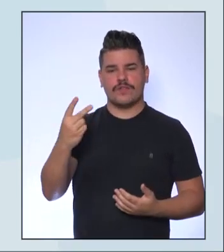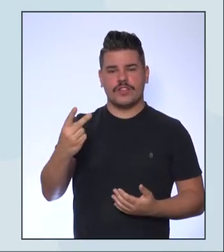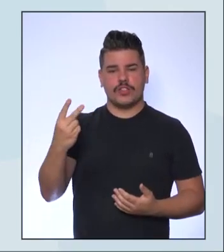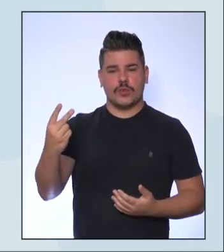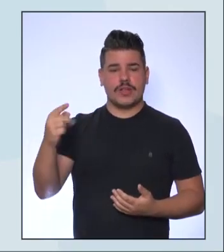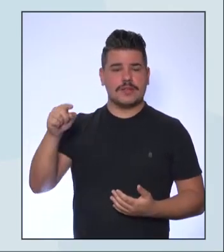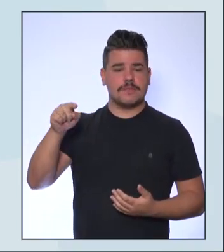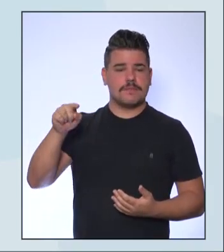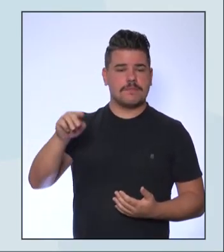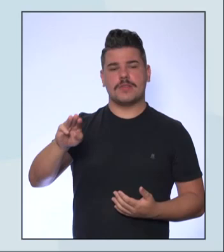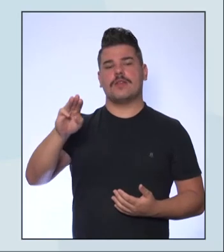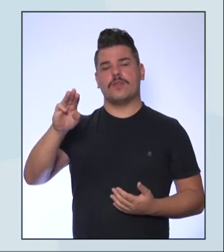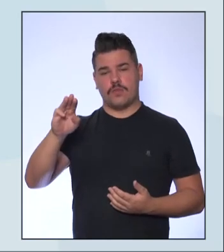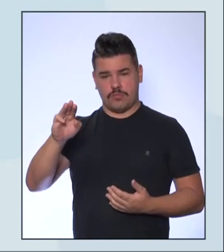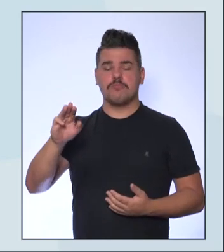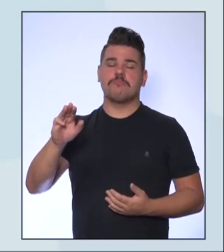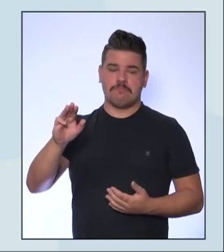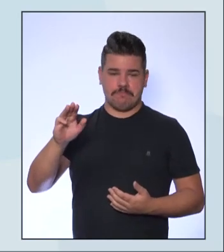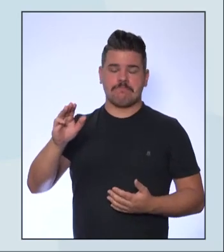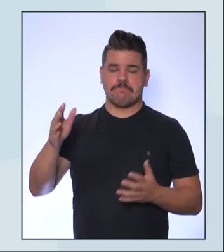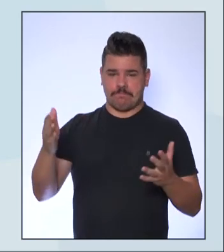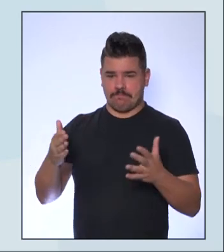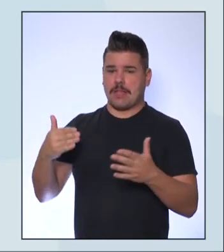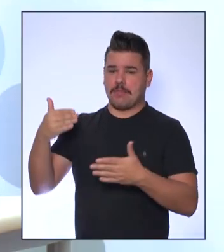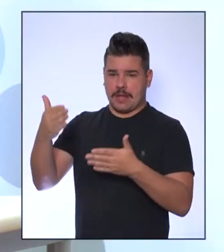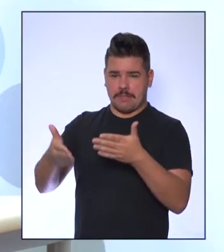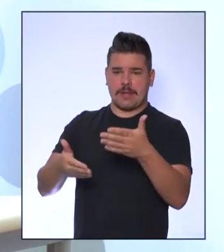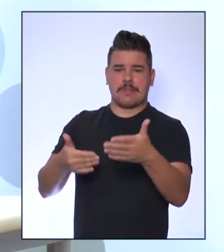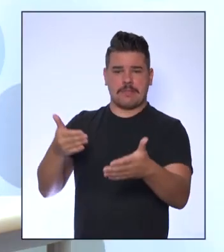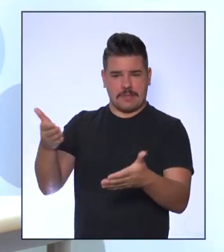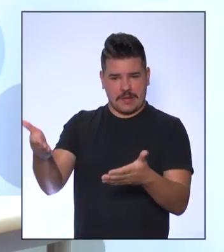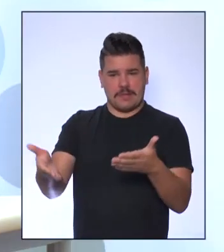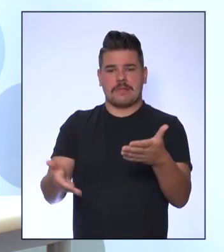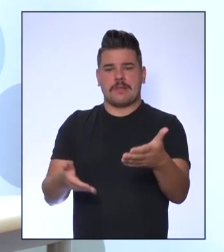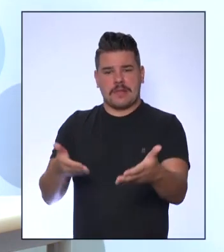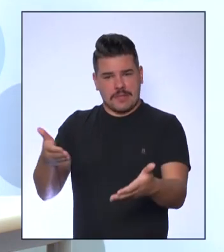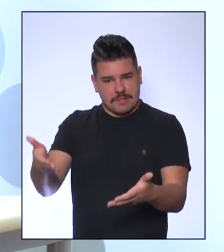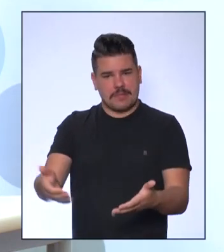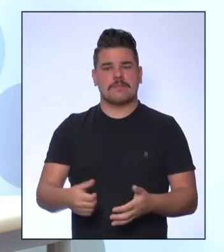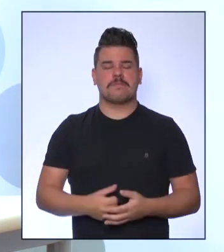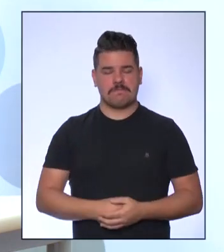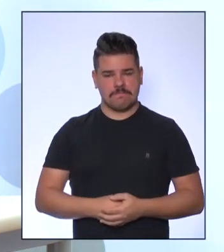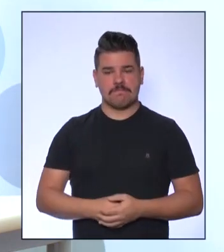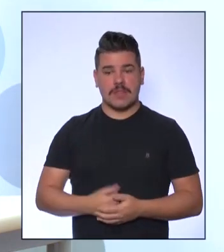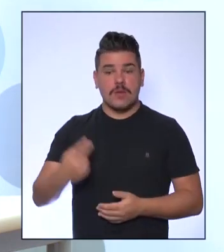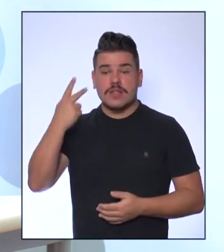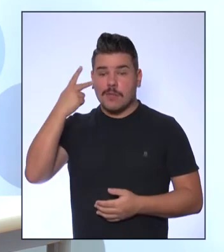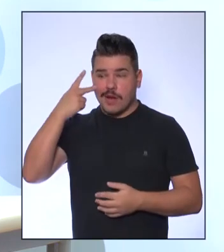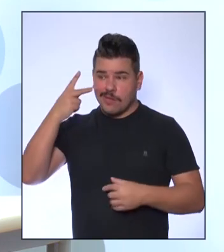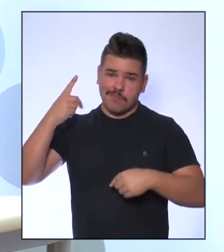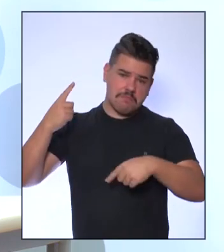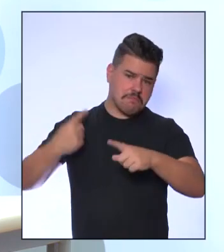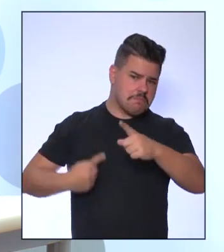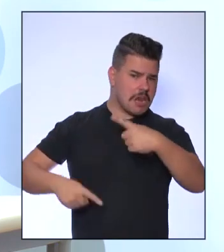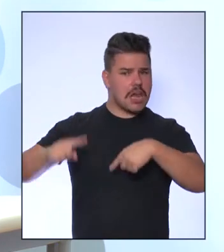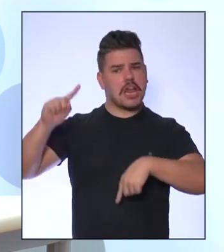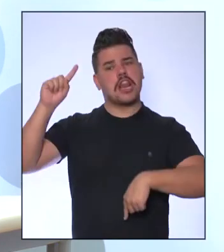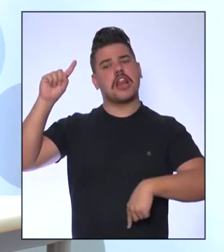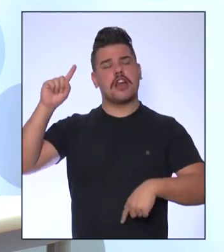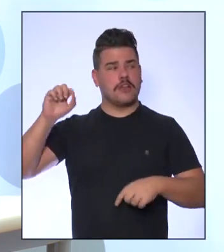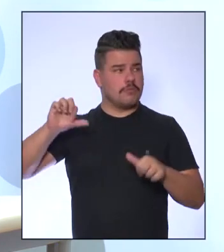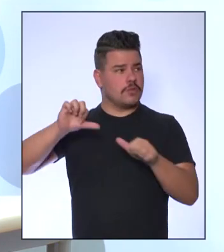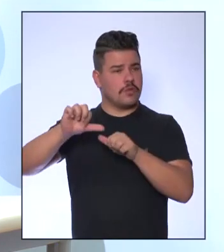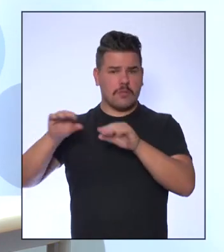mil habitantes. E na década de 30 a gente já tinha todos esses habitantes aqui na cidade de São Paulo. É um reflexo dessa mudança